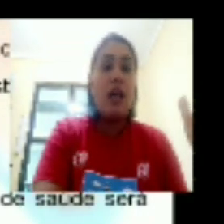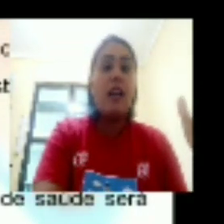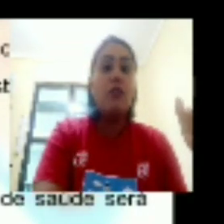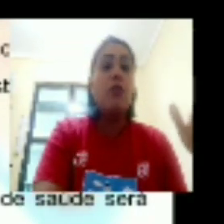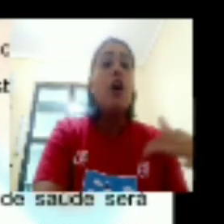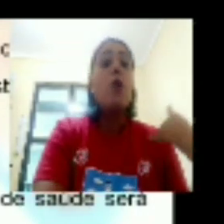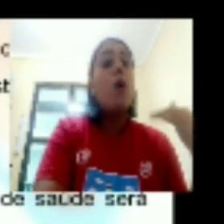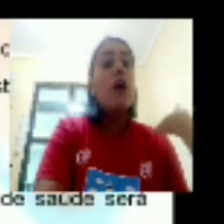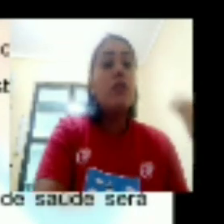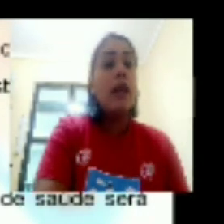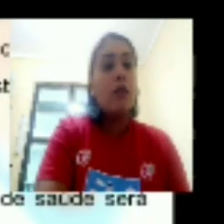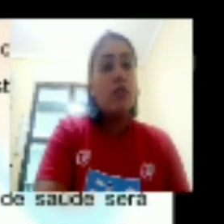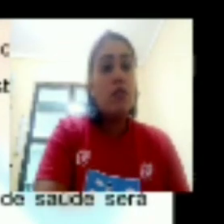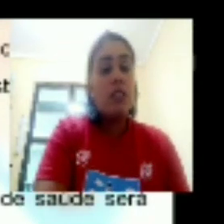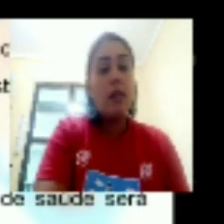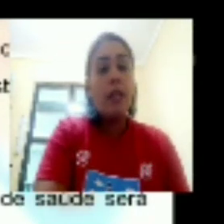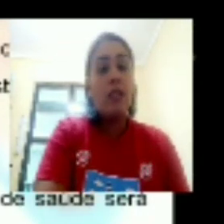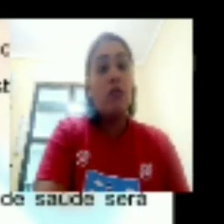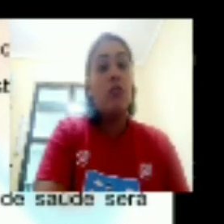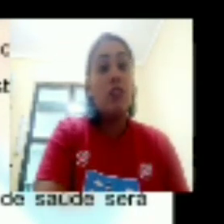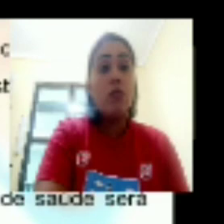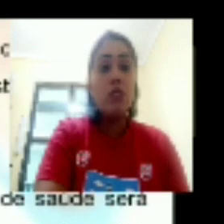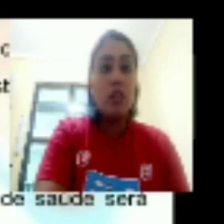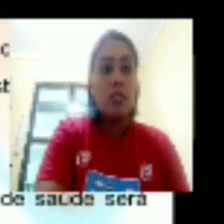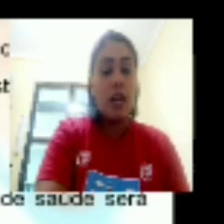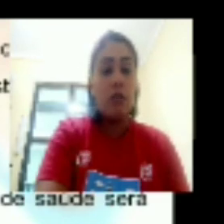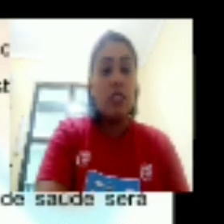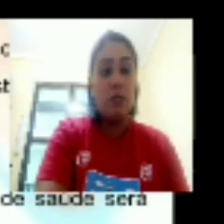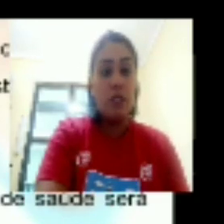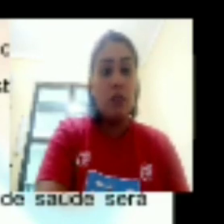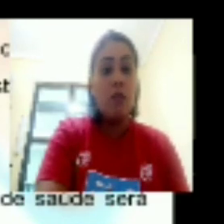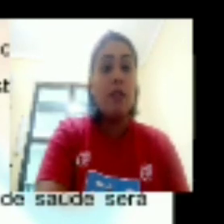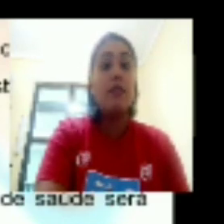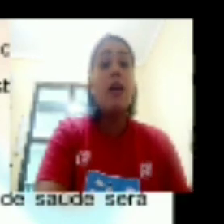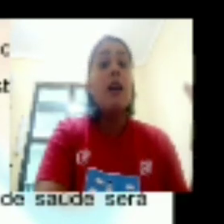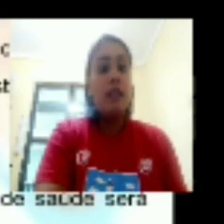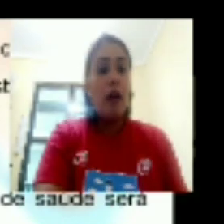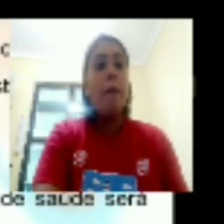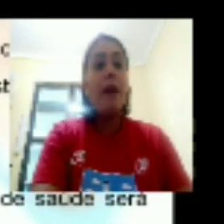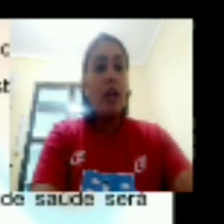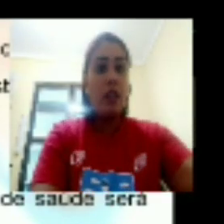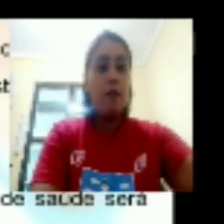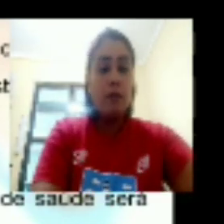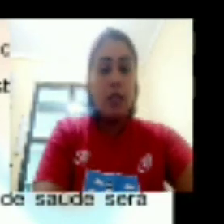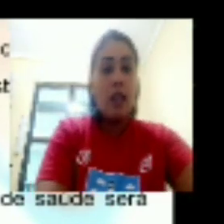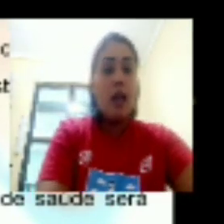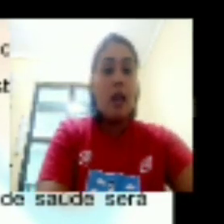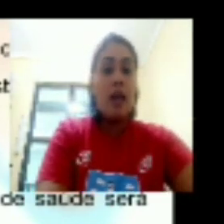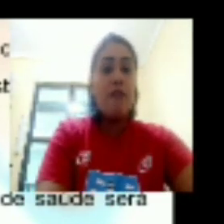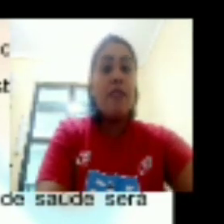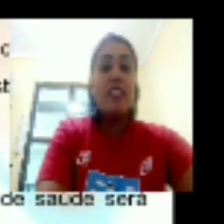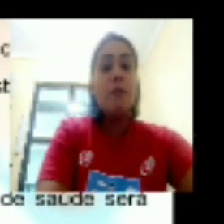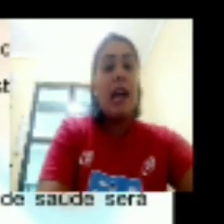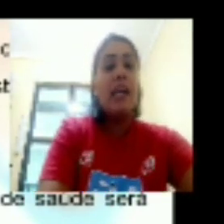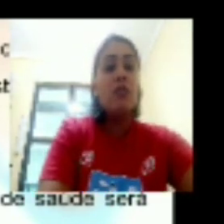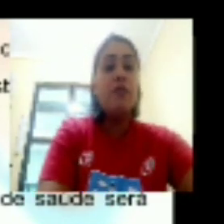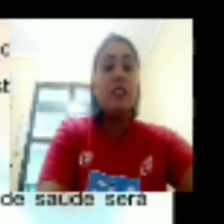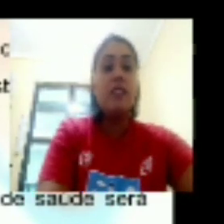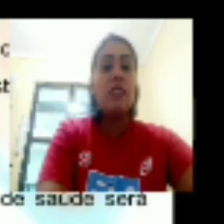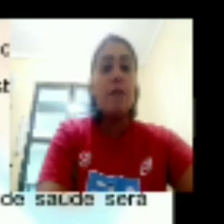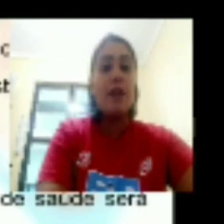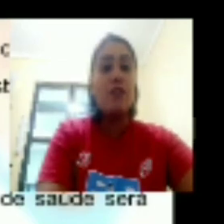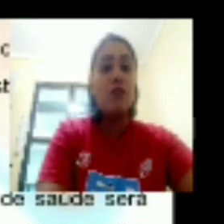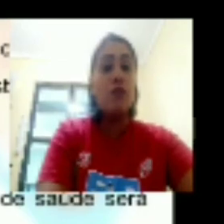quanto o Estado, quanto o recurso do orçamento do seguro social das pessoas, também faz parte